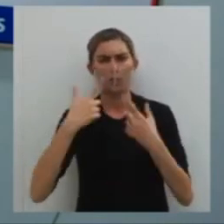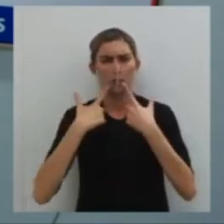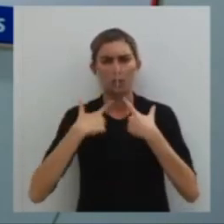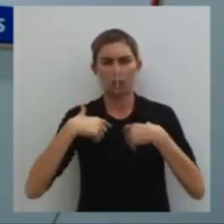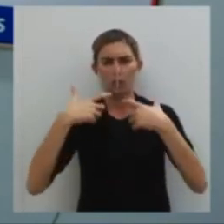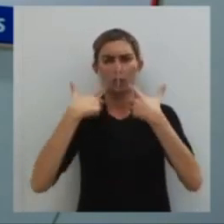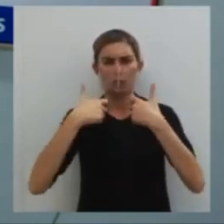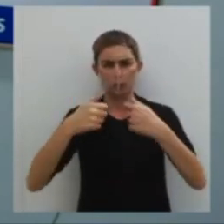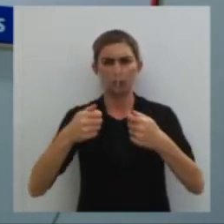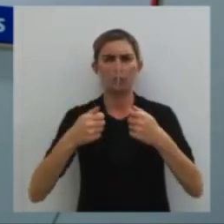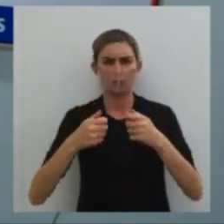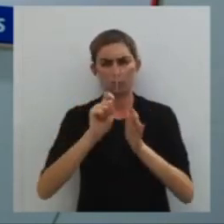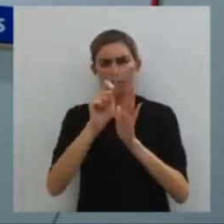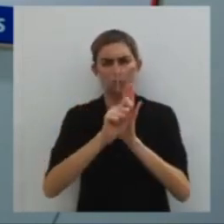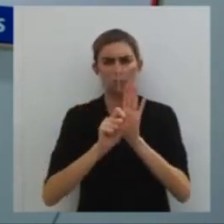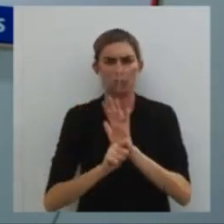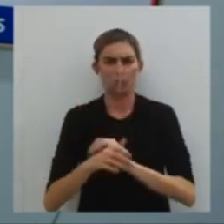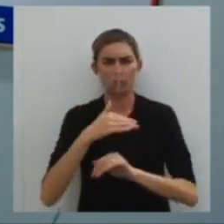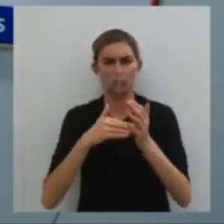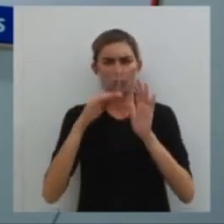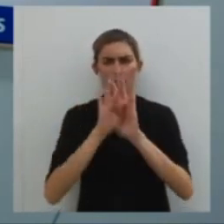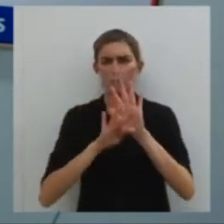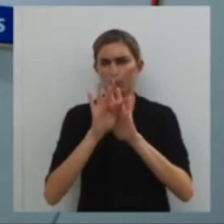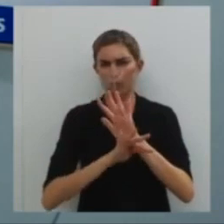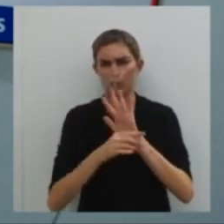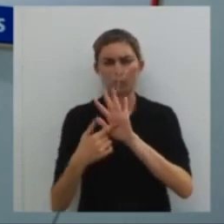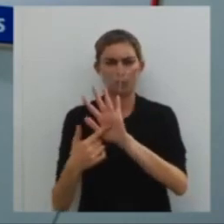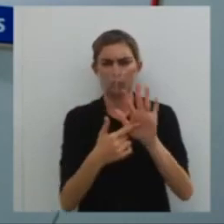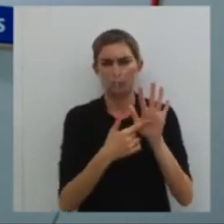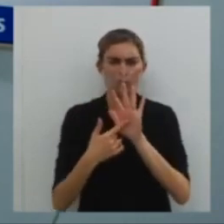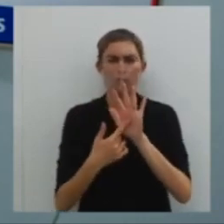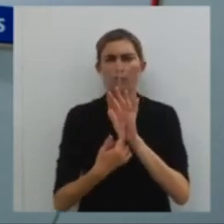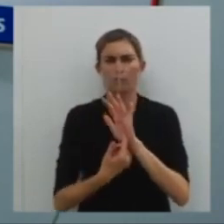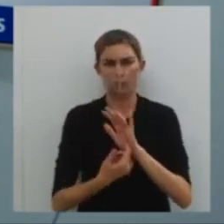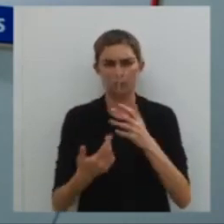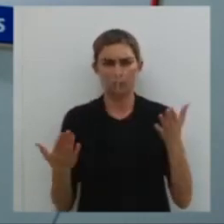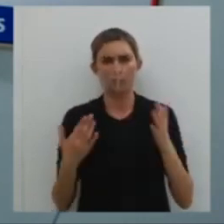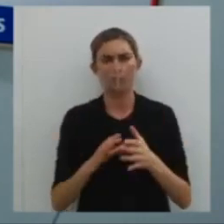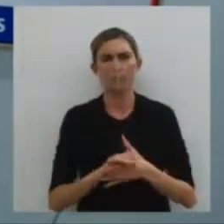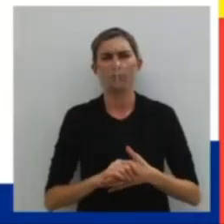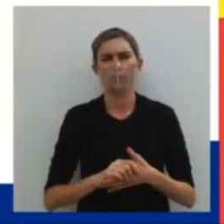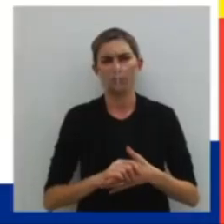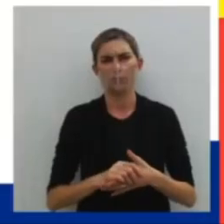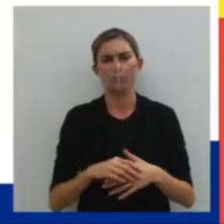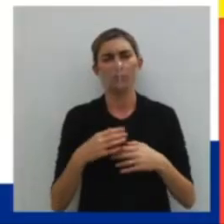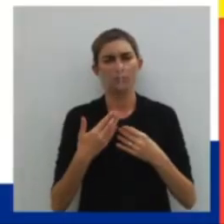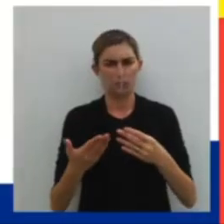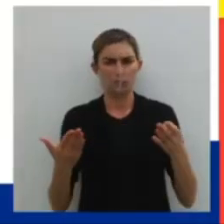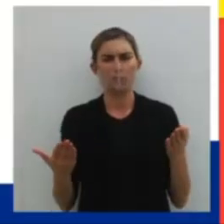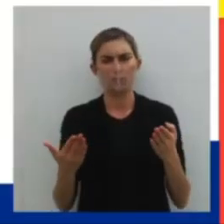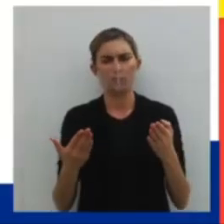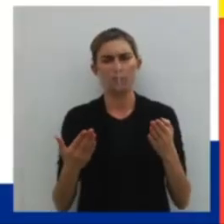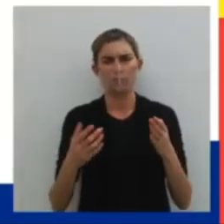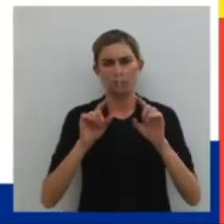para a gente evitar escrever todo esse texto que foi apresentado na tela em cima. Corta para a tela geral, produção. Então,